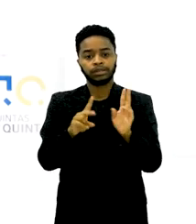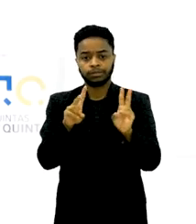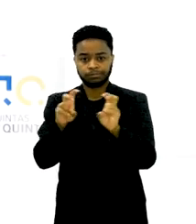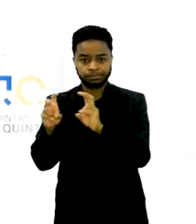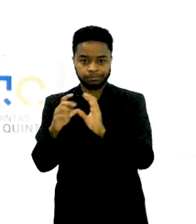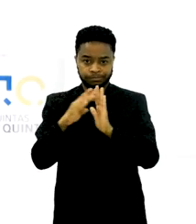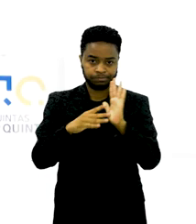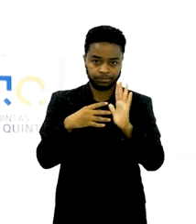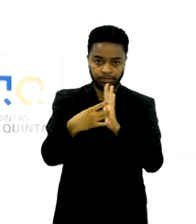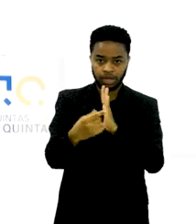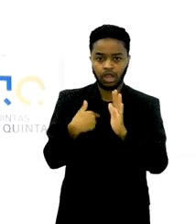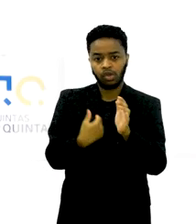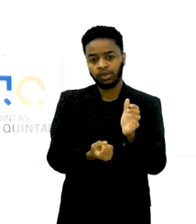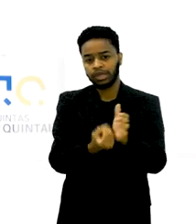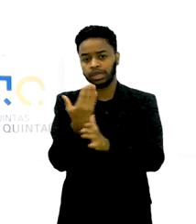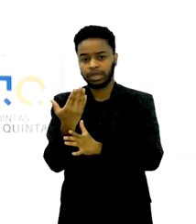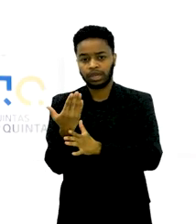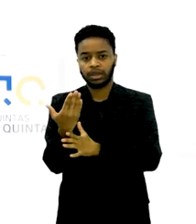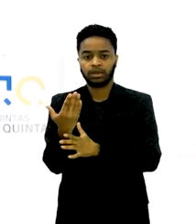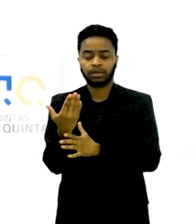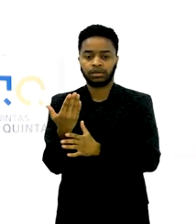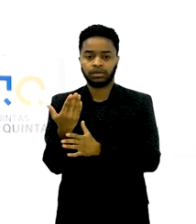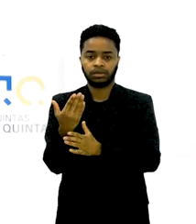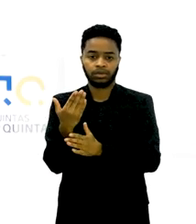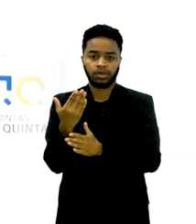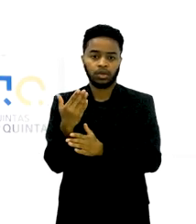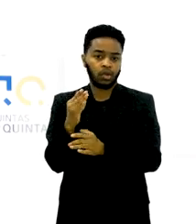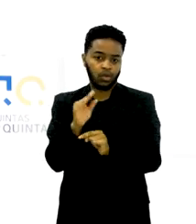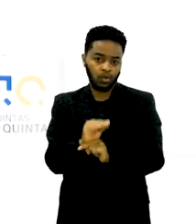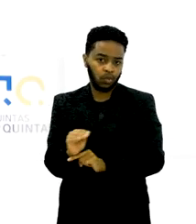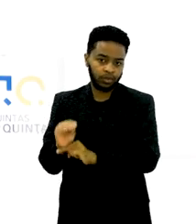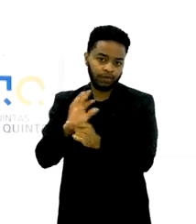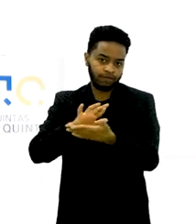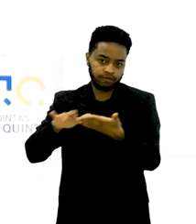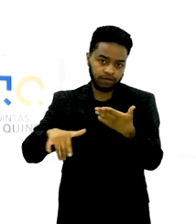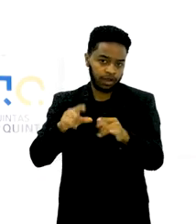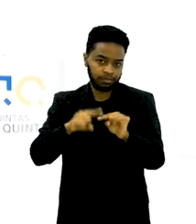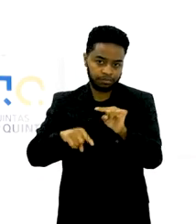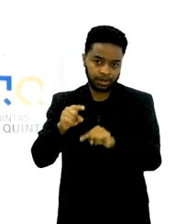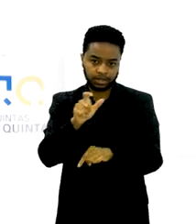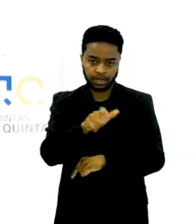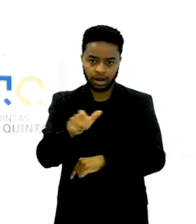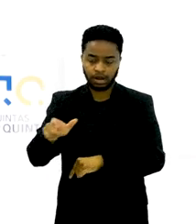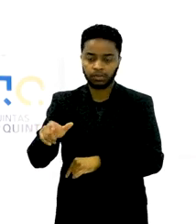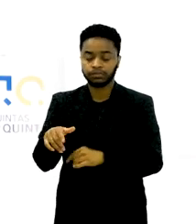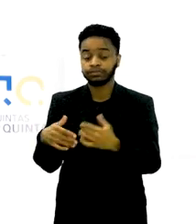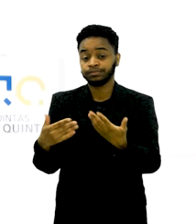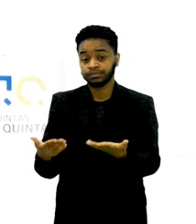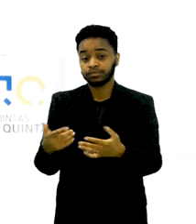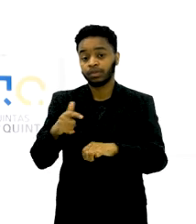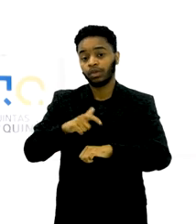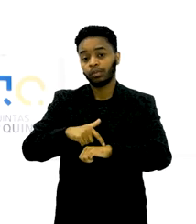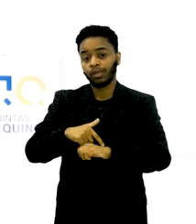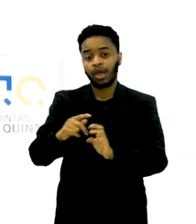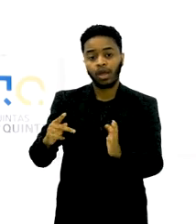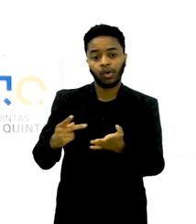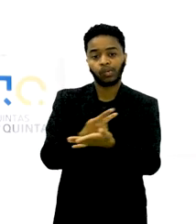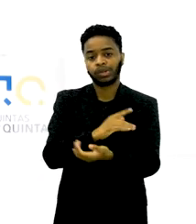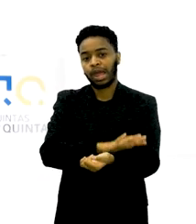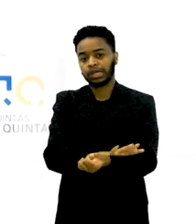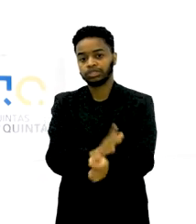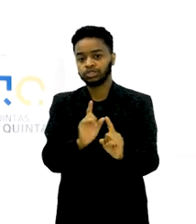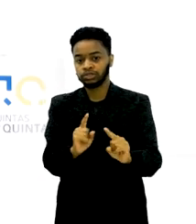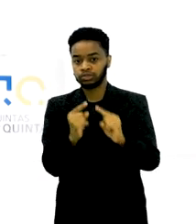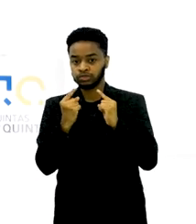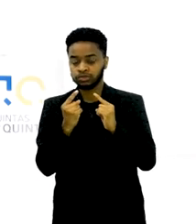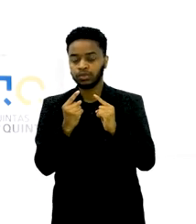eu implantei vários Vários vários cuidados com a ca e na hora que que esse racismo